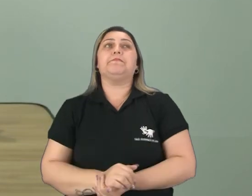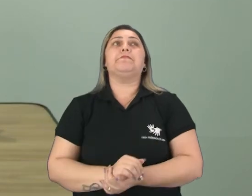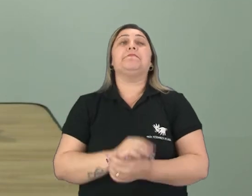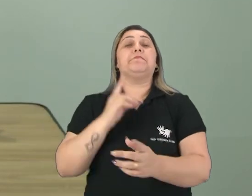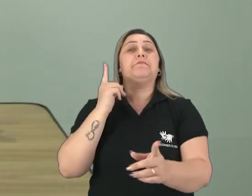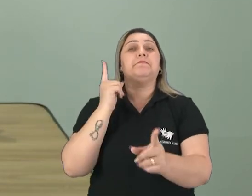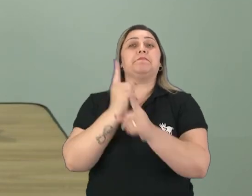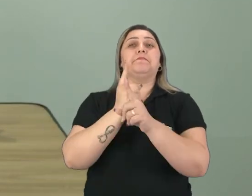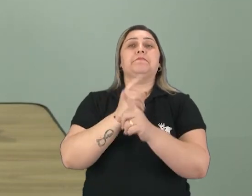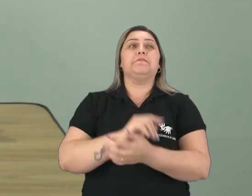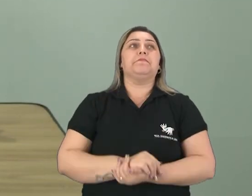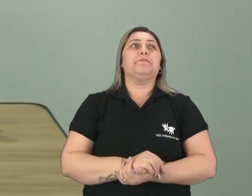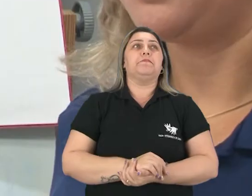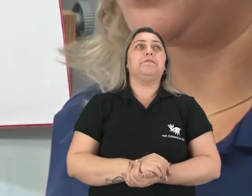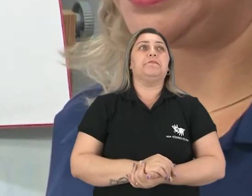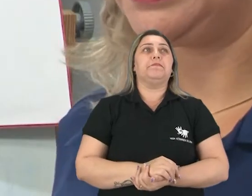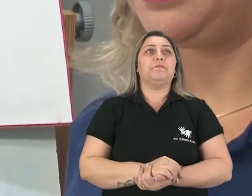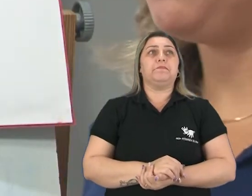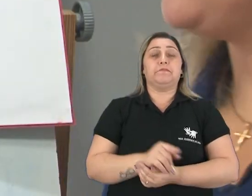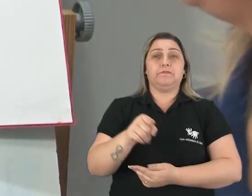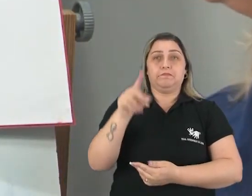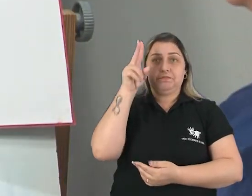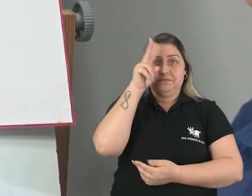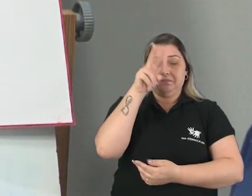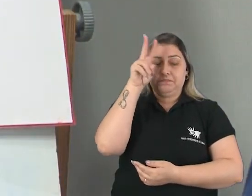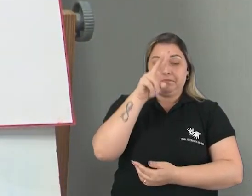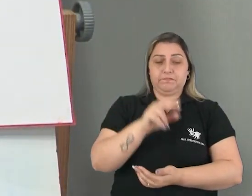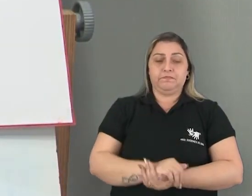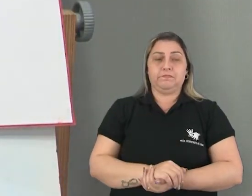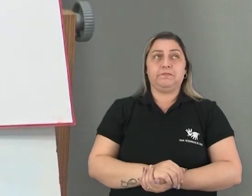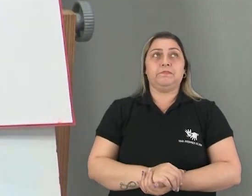vai encontrar? Vocês lembram?